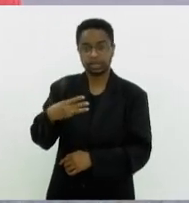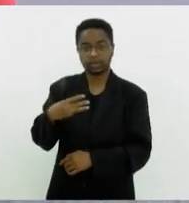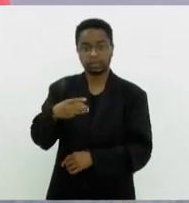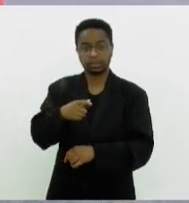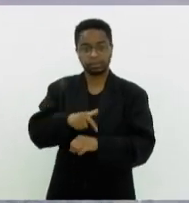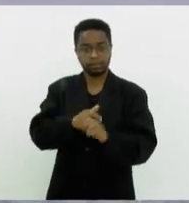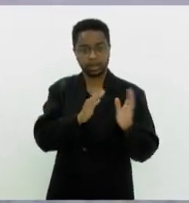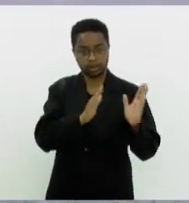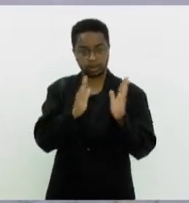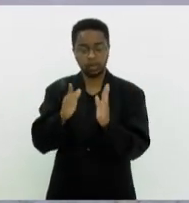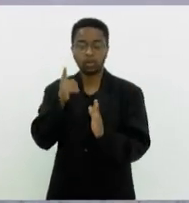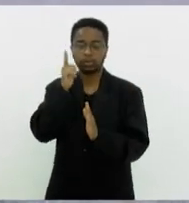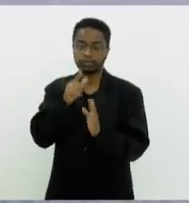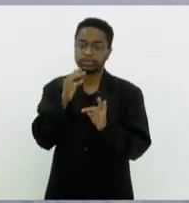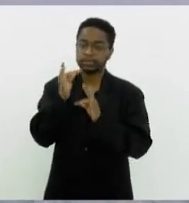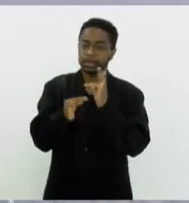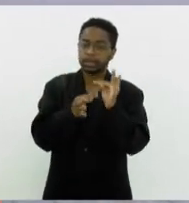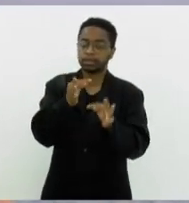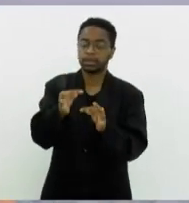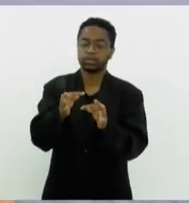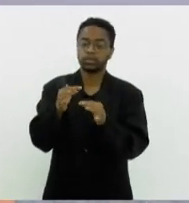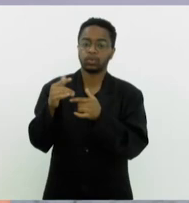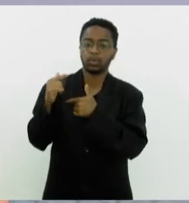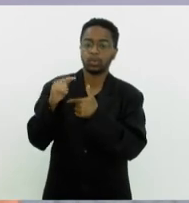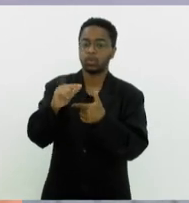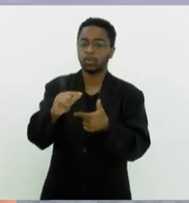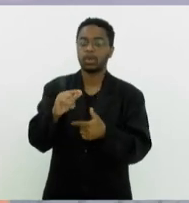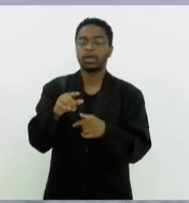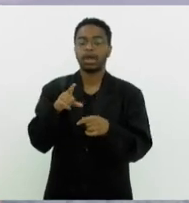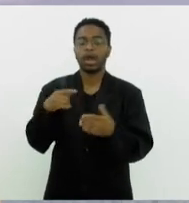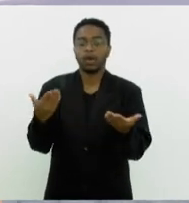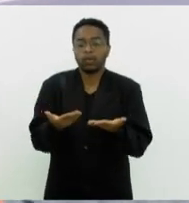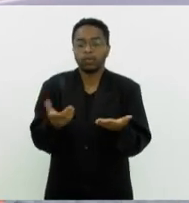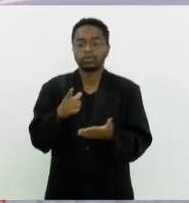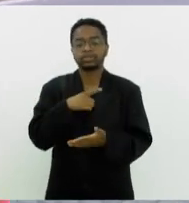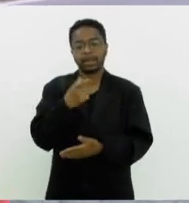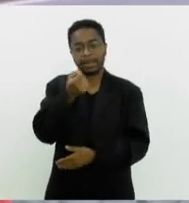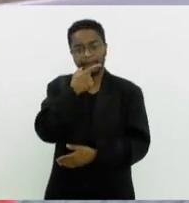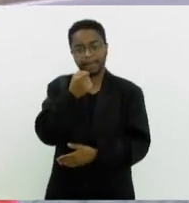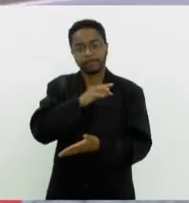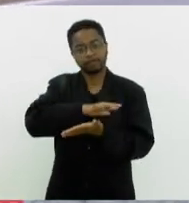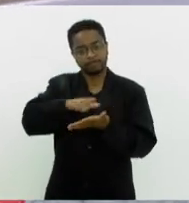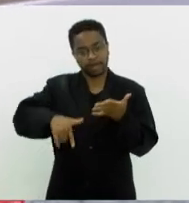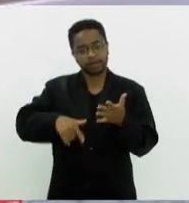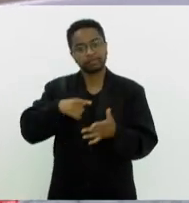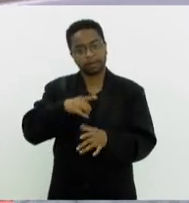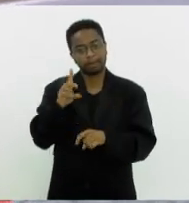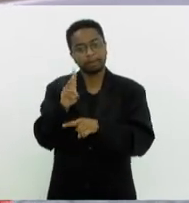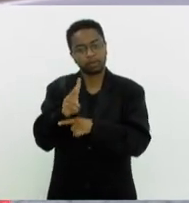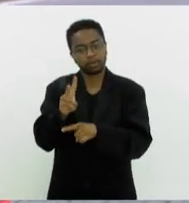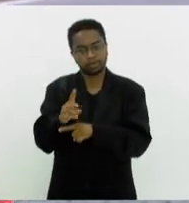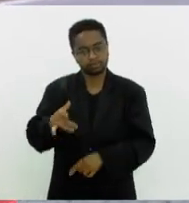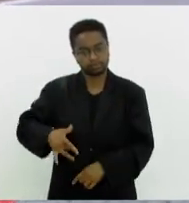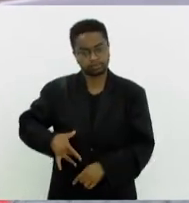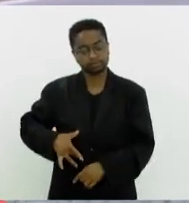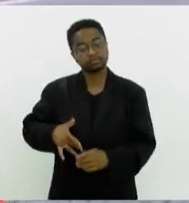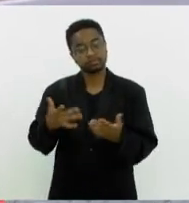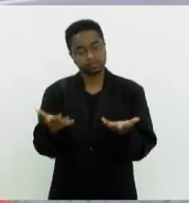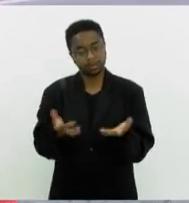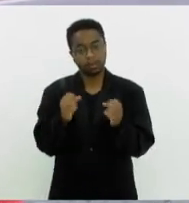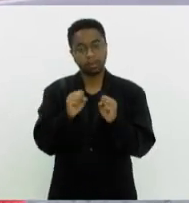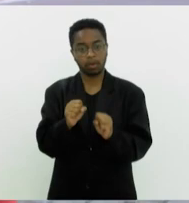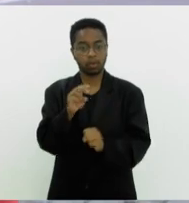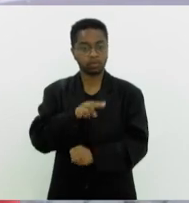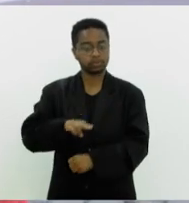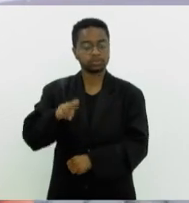consegue fazer tratamento conservador. Hoje em dia já temos uma gama de medicações que são protetoras renais, que a gente pode utilizar